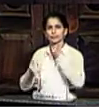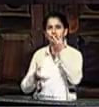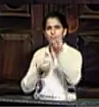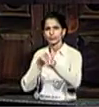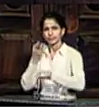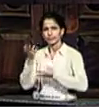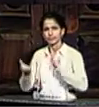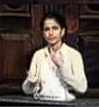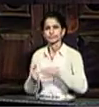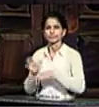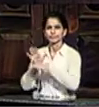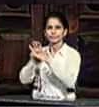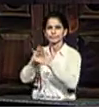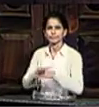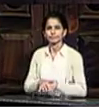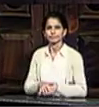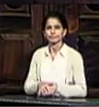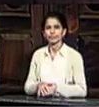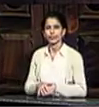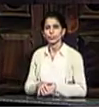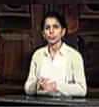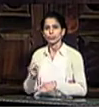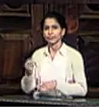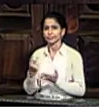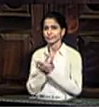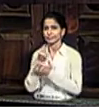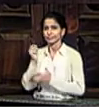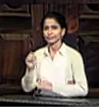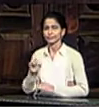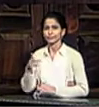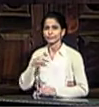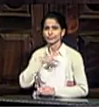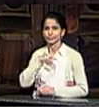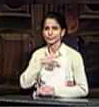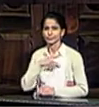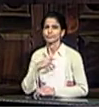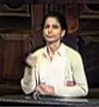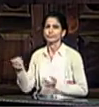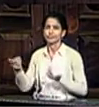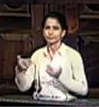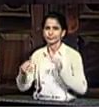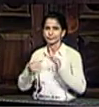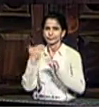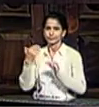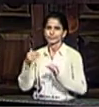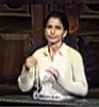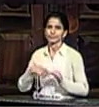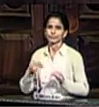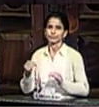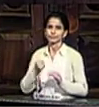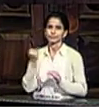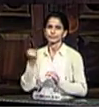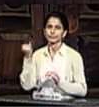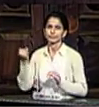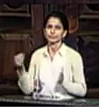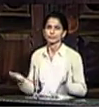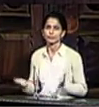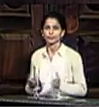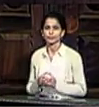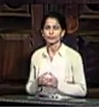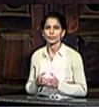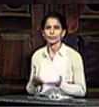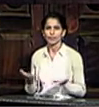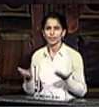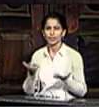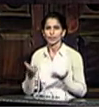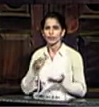contribuições para esse momento tão particular que é trazido a exame por esse parlamento. Eu quero me valer